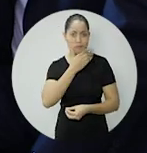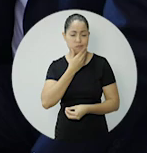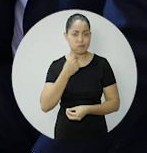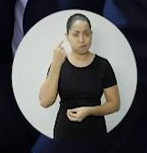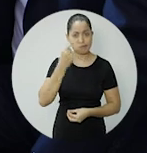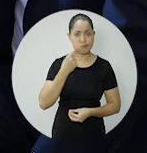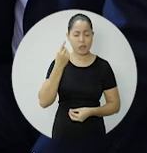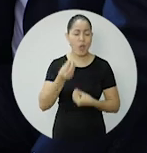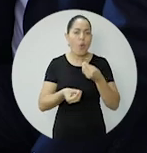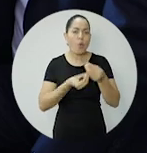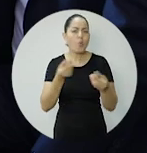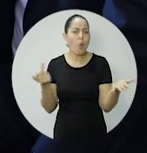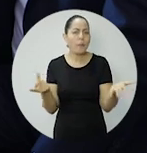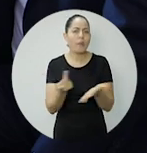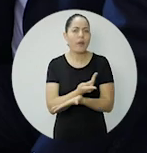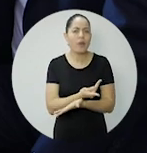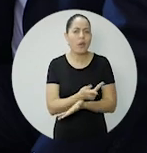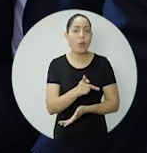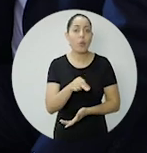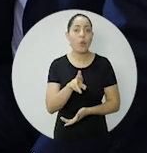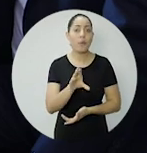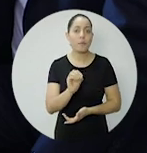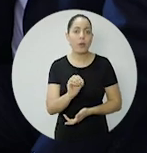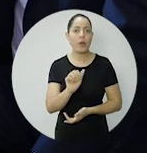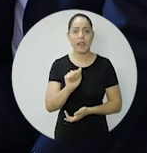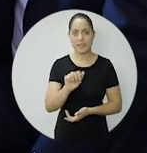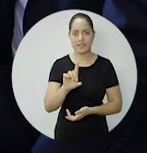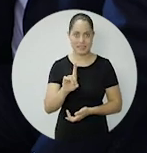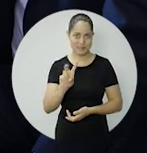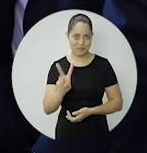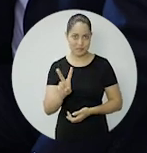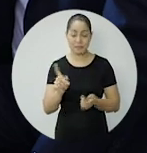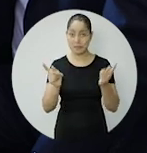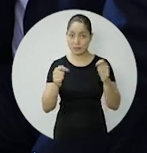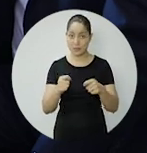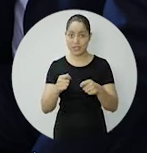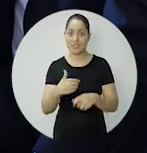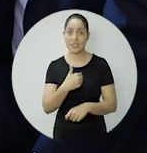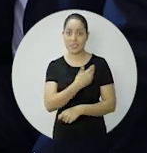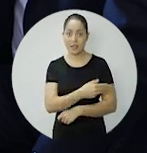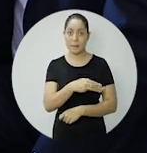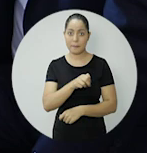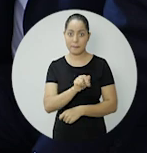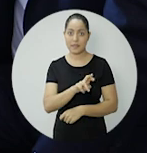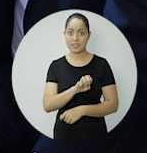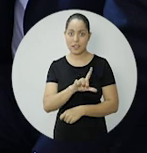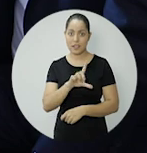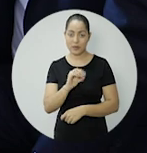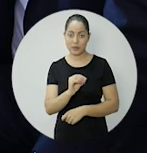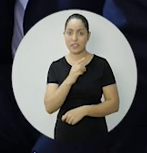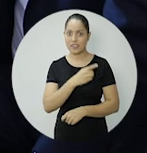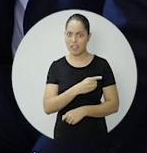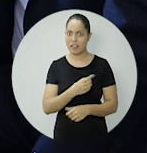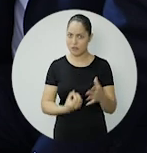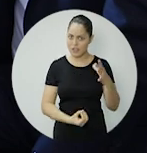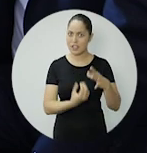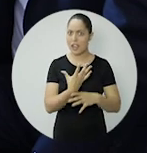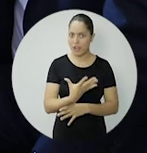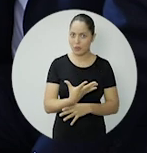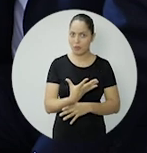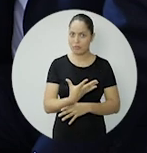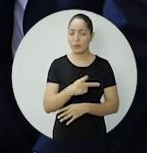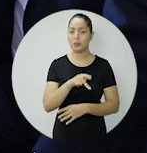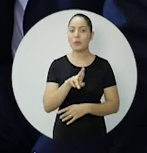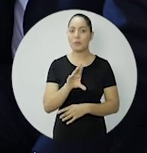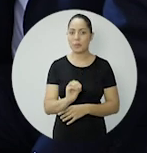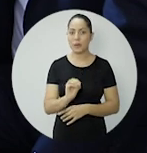o advogado que está assistindo a gente, como que funciona o ProADV. Por isso, eu estou aqui ao lado do Dr. Marcelo Ferreira, ele que é CEO